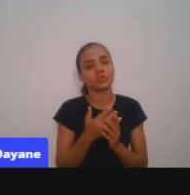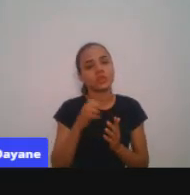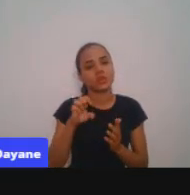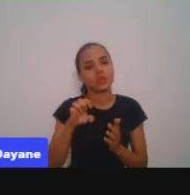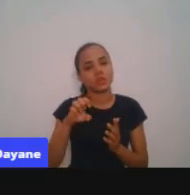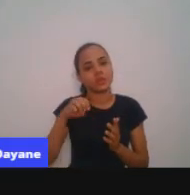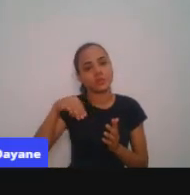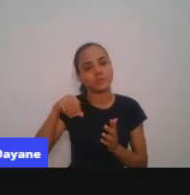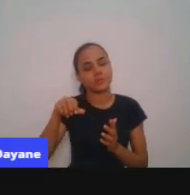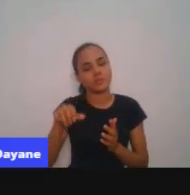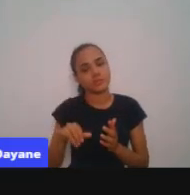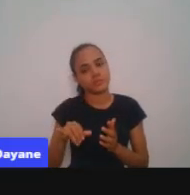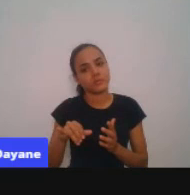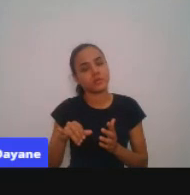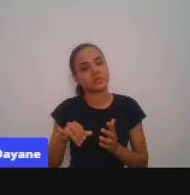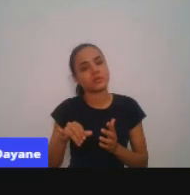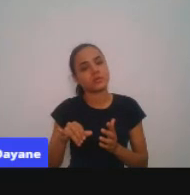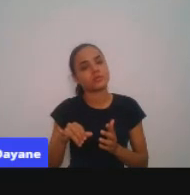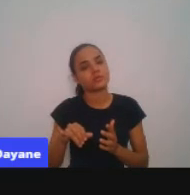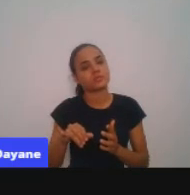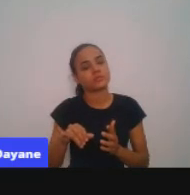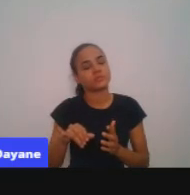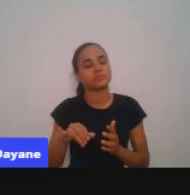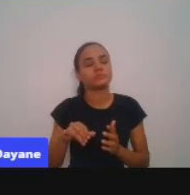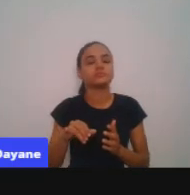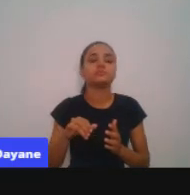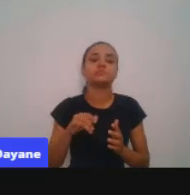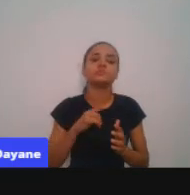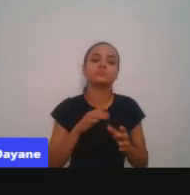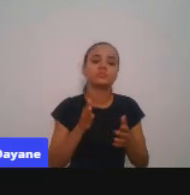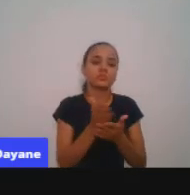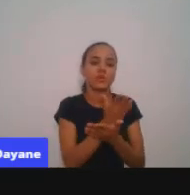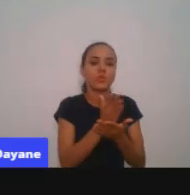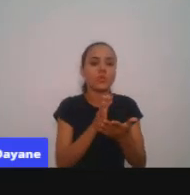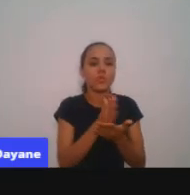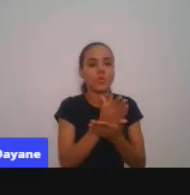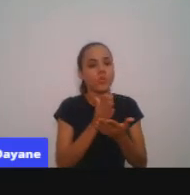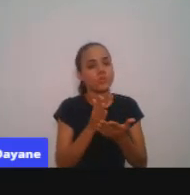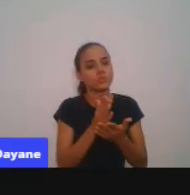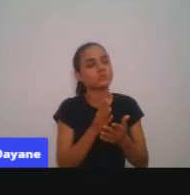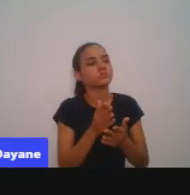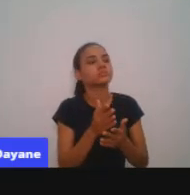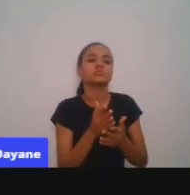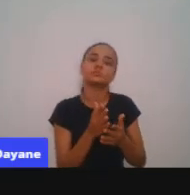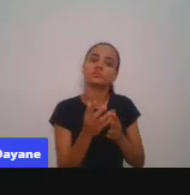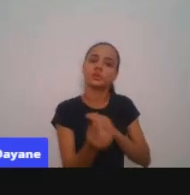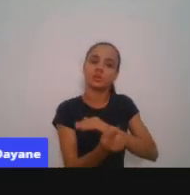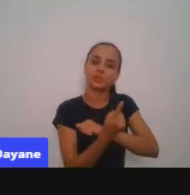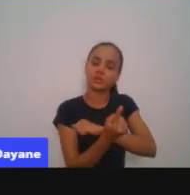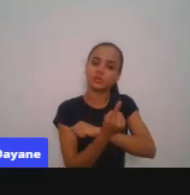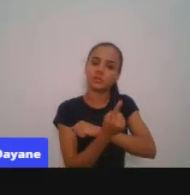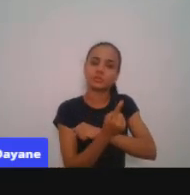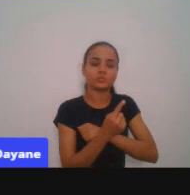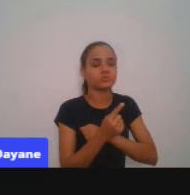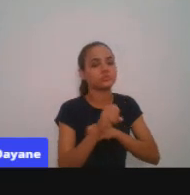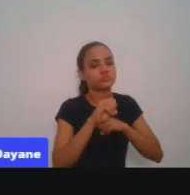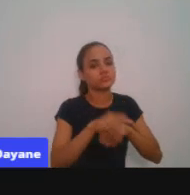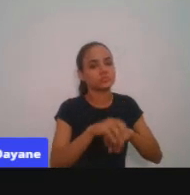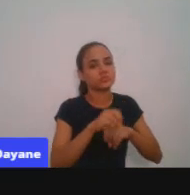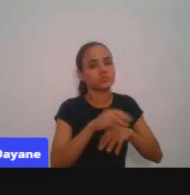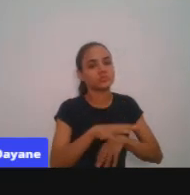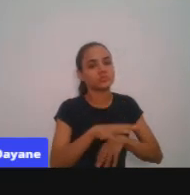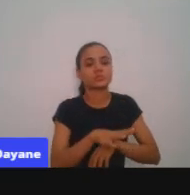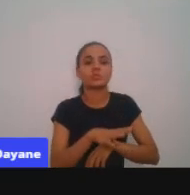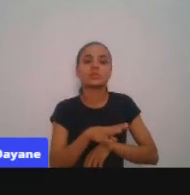são escolas de ensino fundamental que atendem também a educação infantil. Então, é um desafio muito grande. Né? Ele se torna